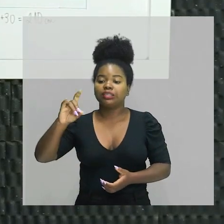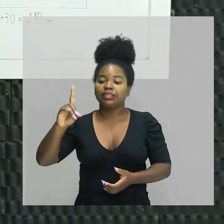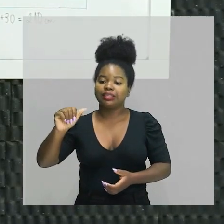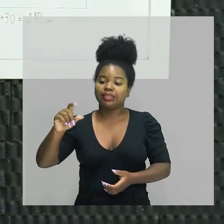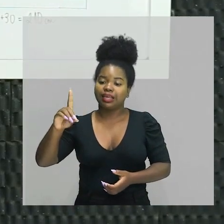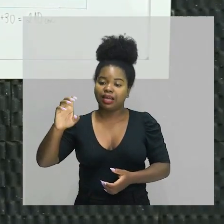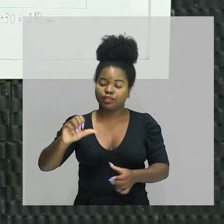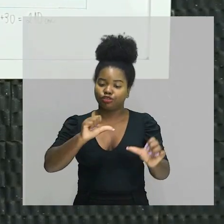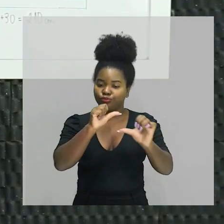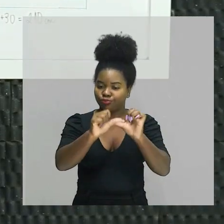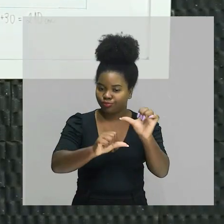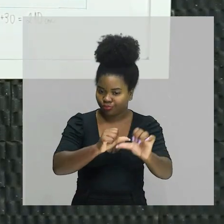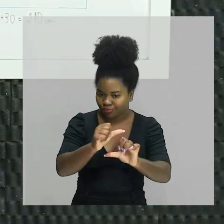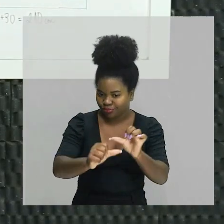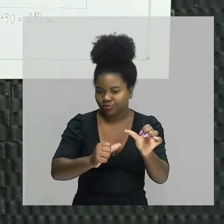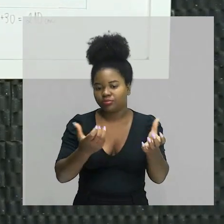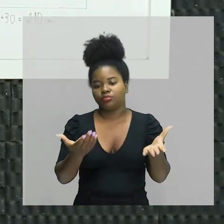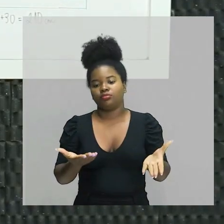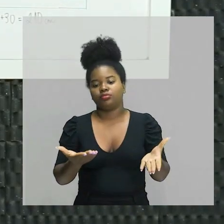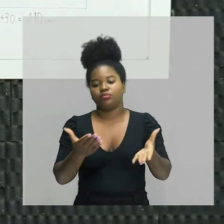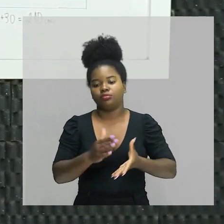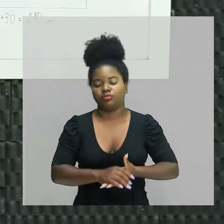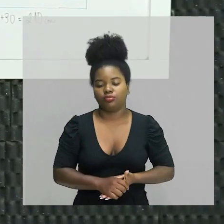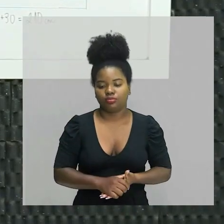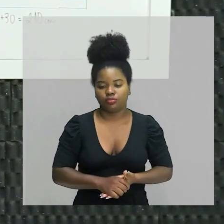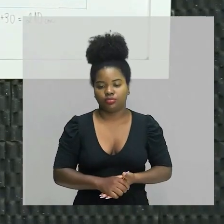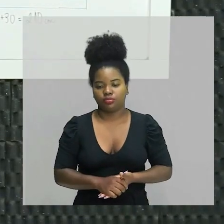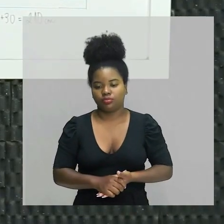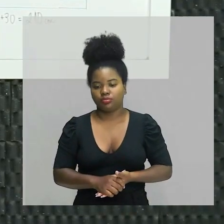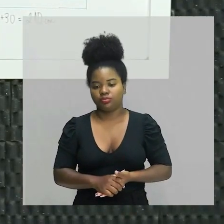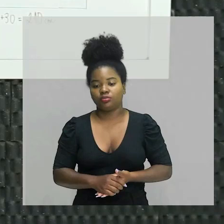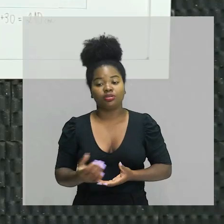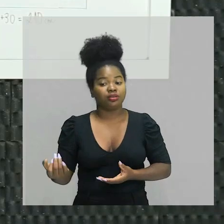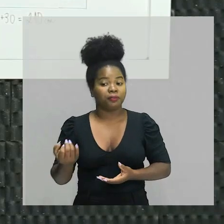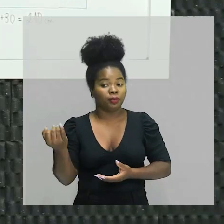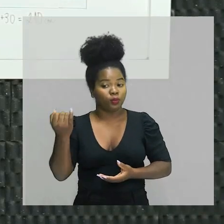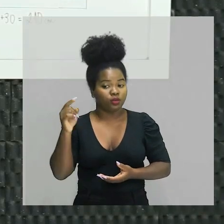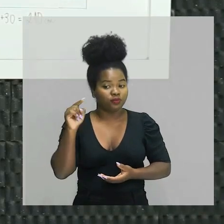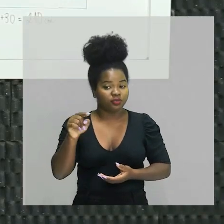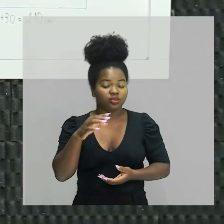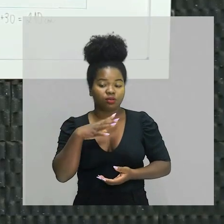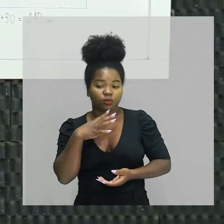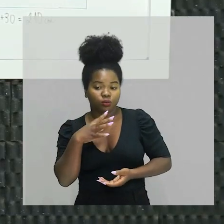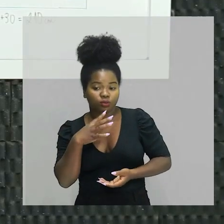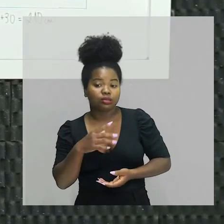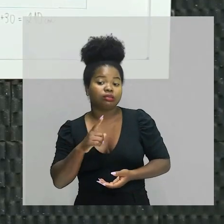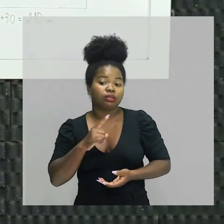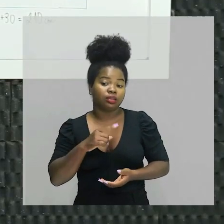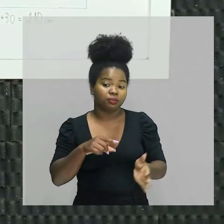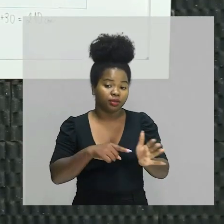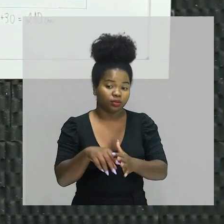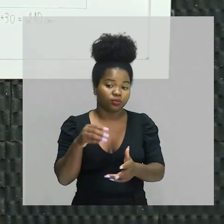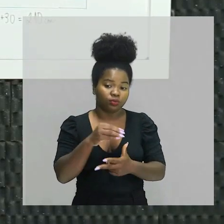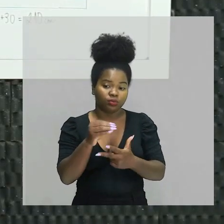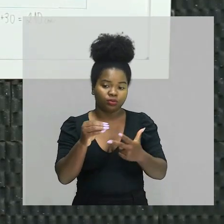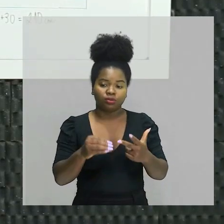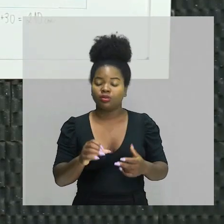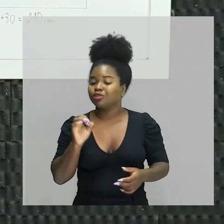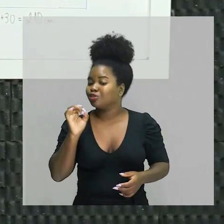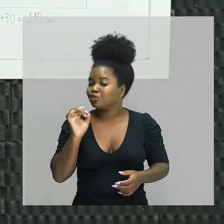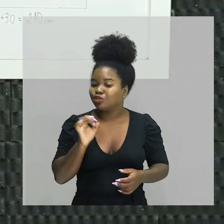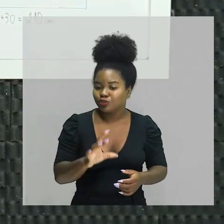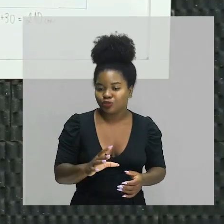fazer transformação de unidade de medida, tá? Isso é importantíssimo. Tem questões do Enem que tratam só